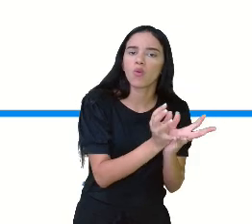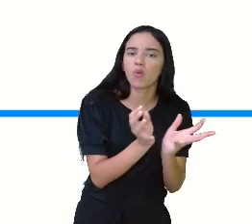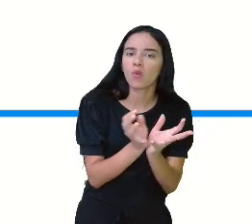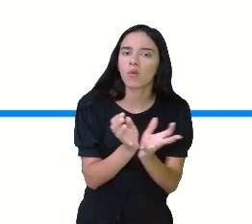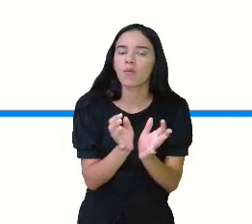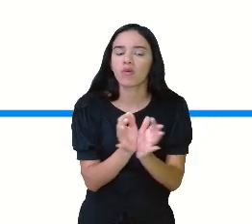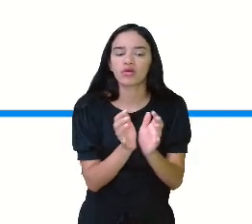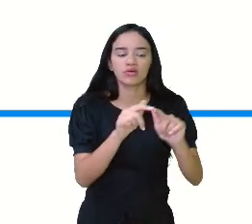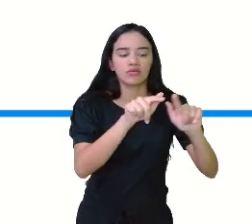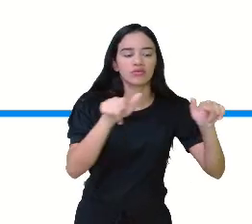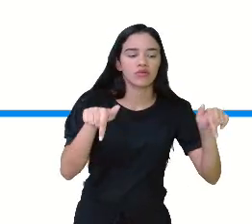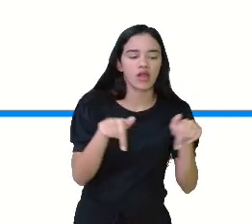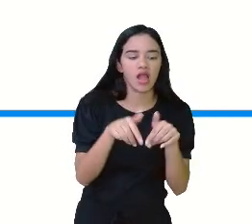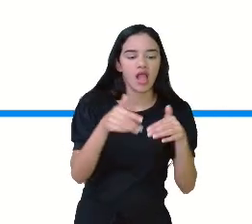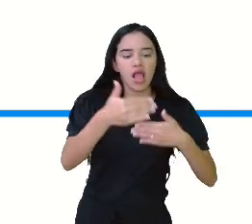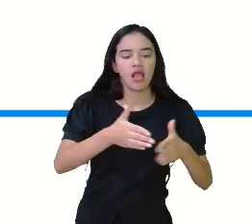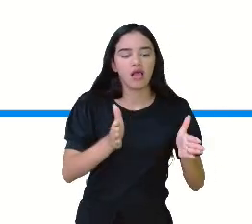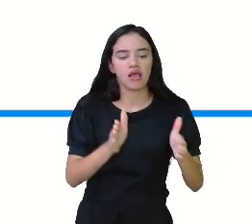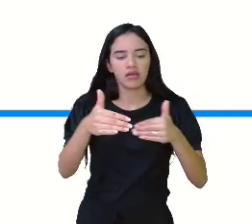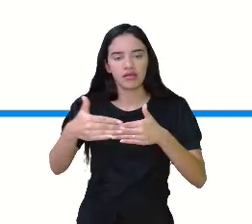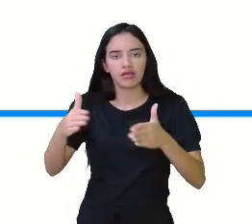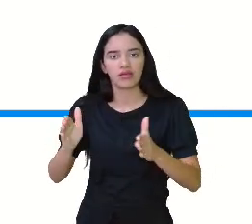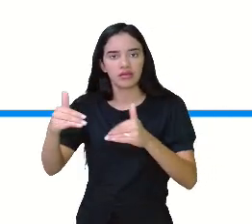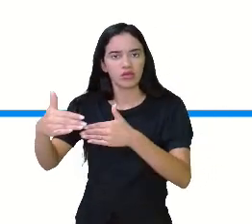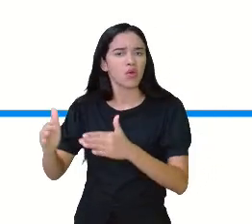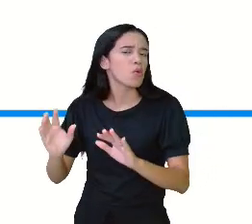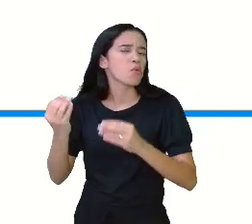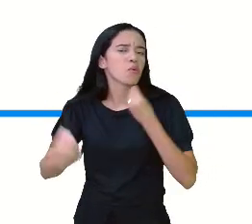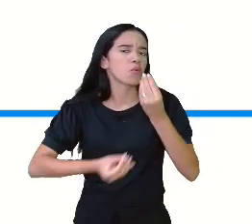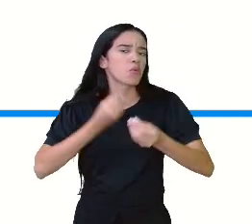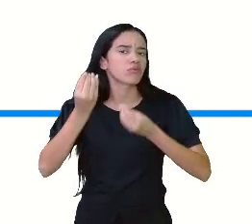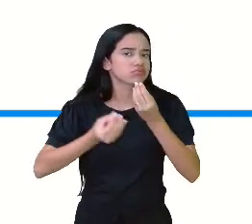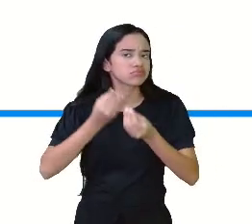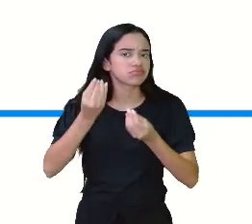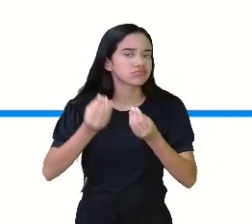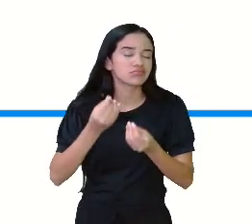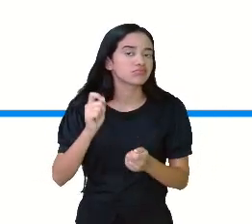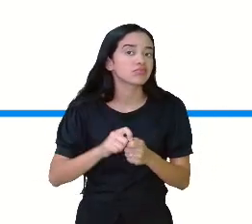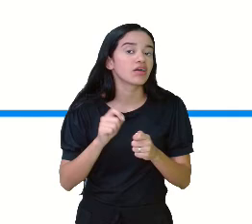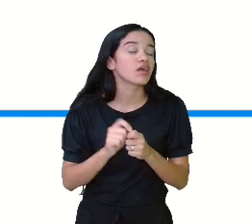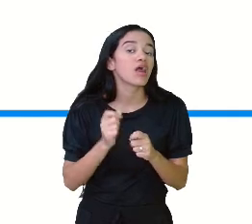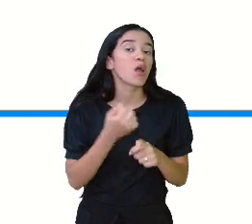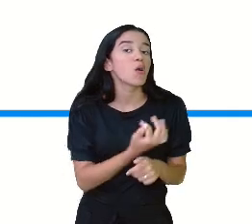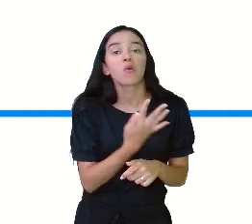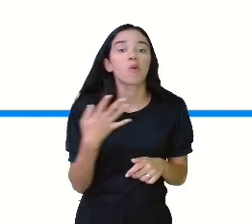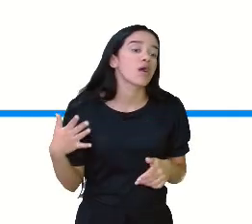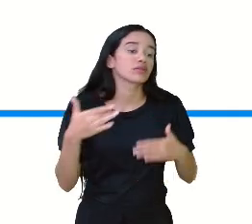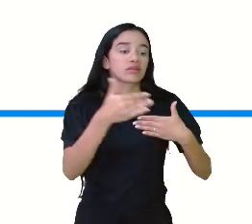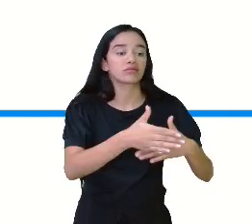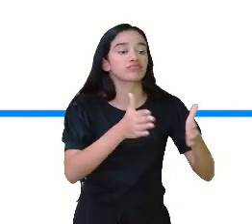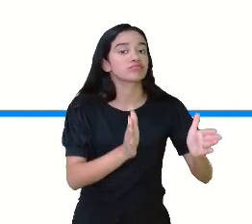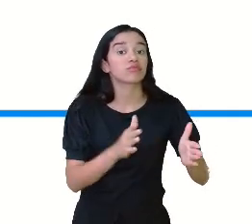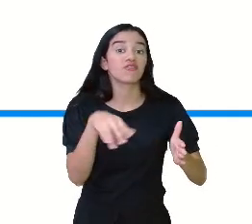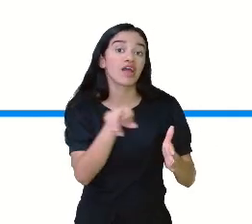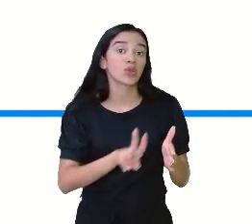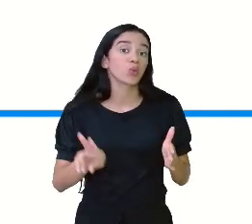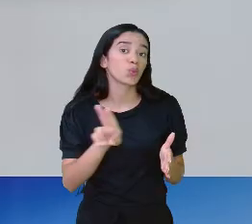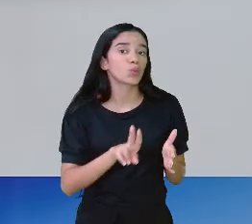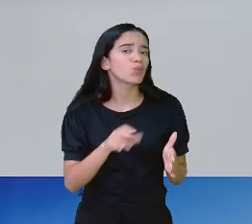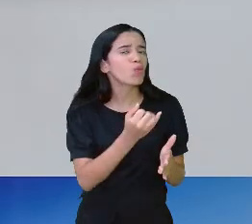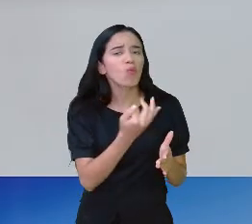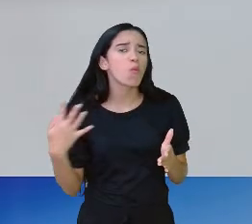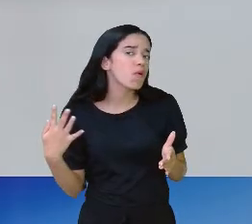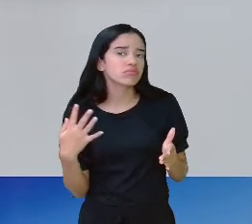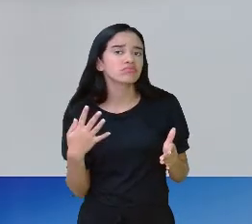tem 15, como é que ela vai fazer? Como é que ela vai? Quantas caixas ela vai utilizar